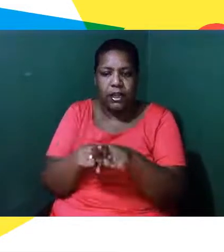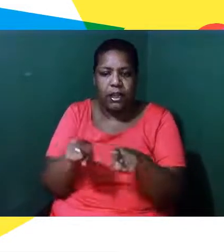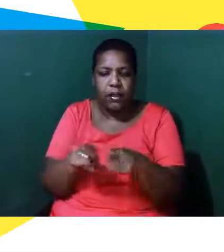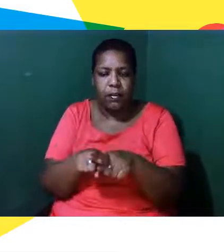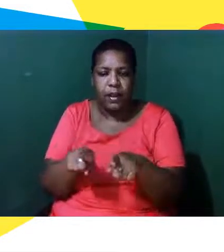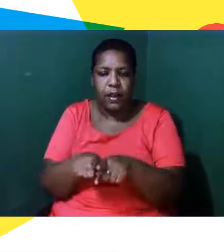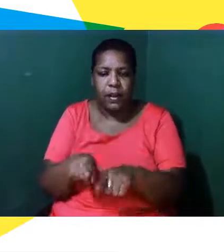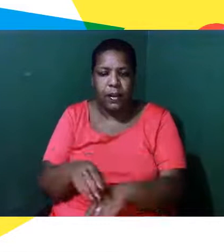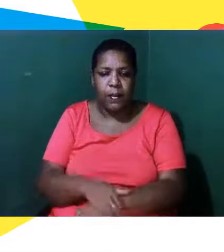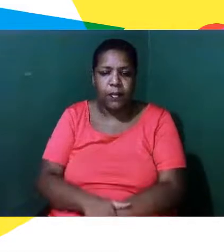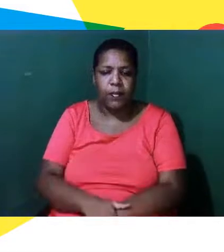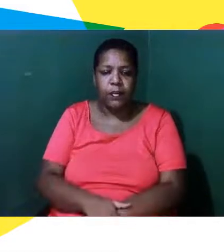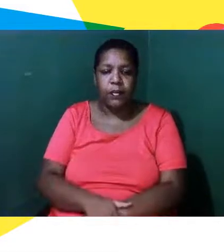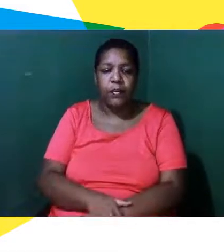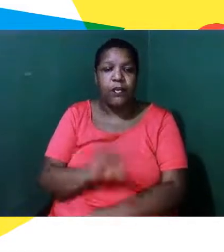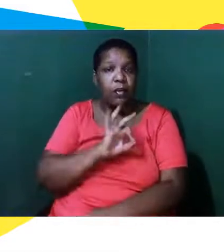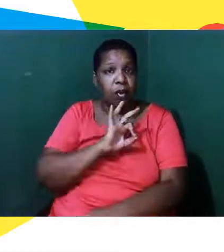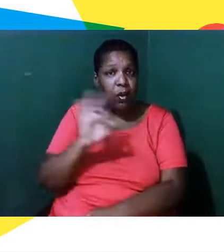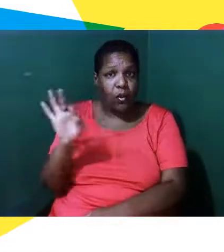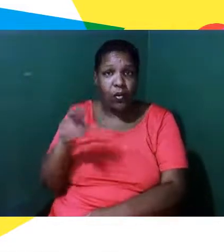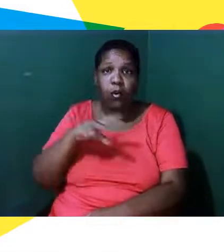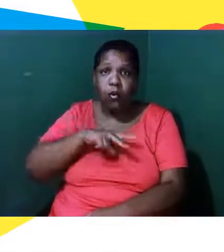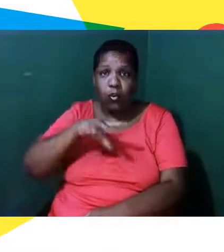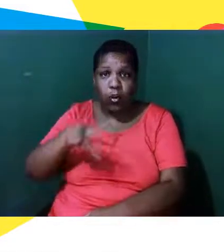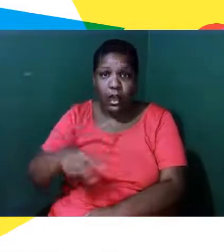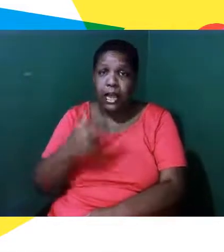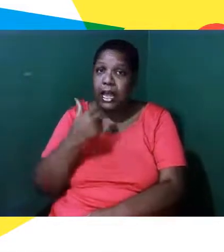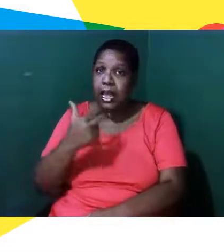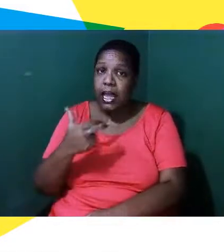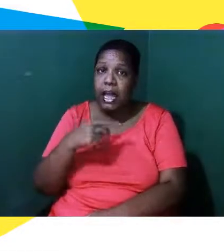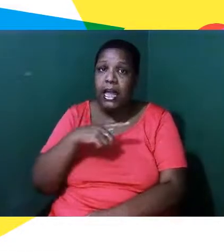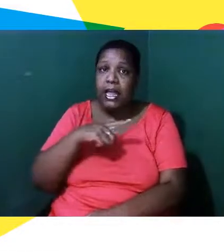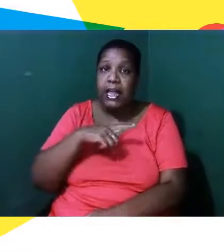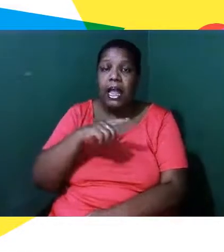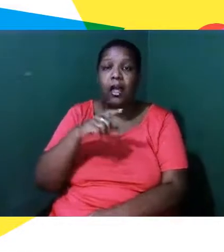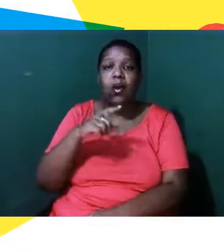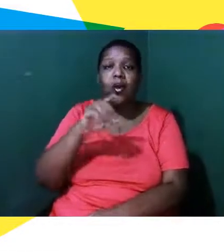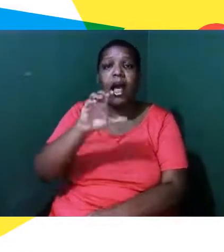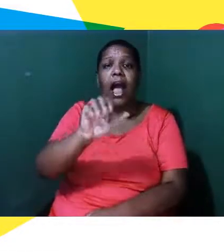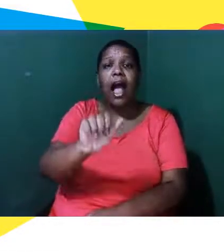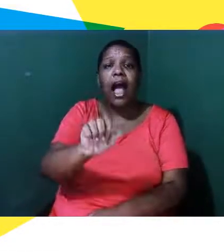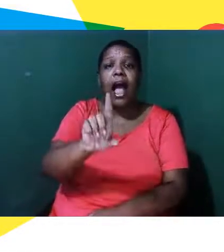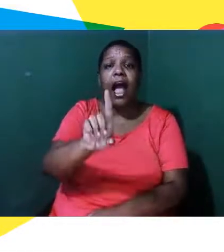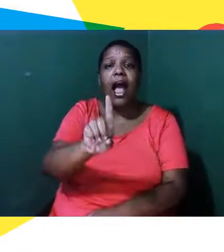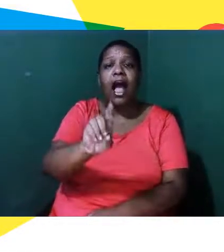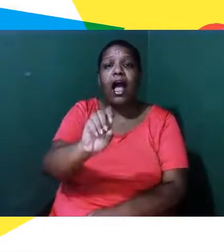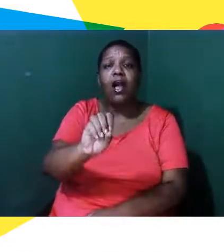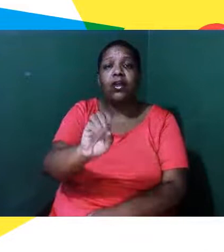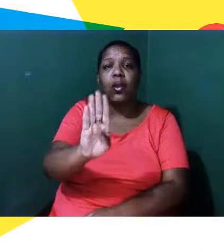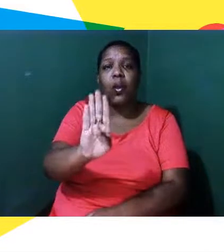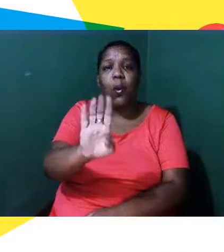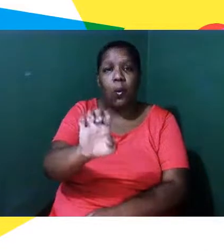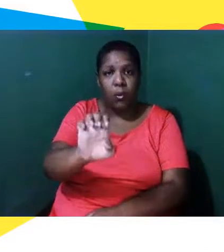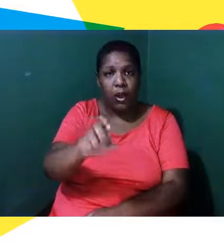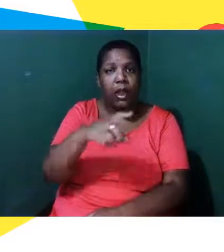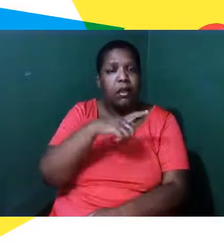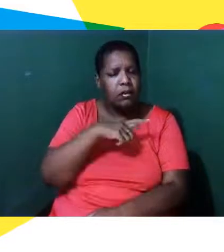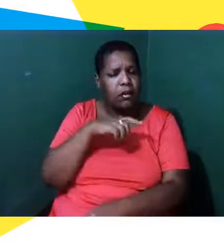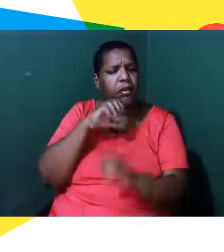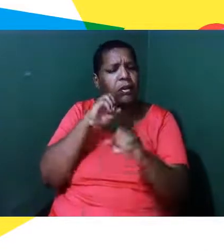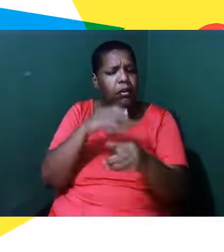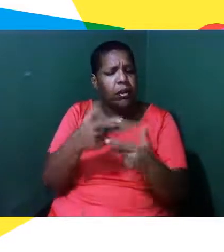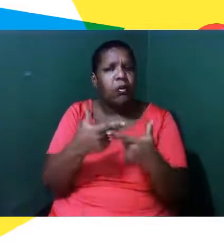esse é um ótimo vídeo em português em inglês tenho canal da Adobe o próprio canal da dor que eles ensinam muita coisa ele tem